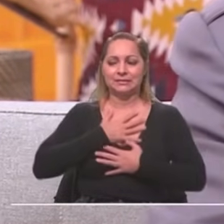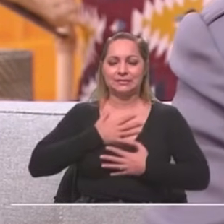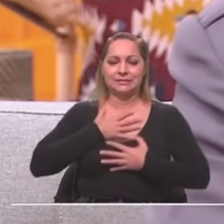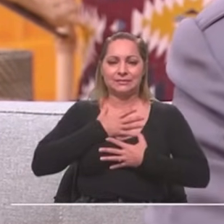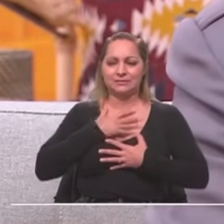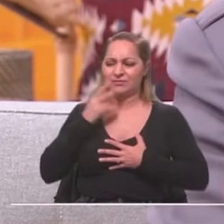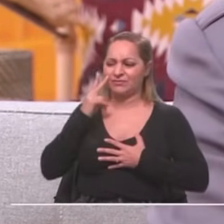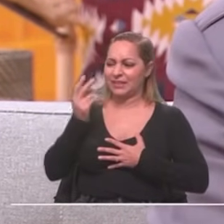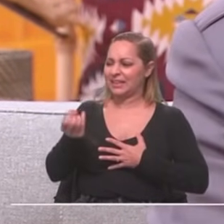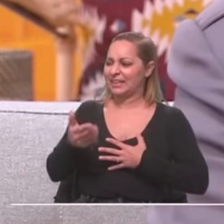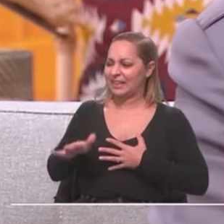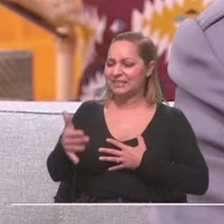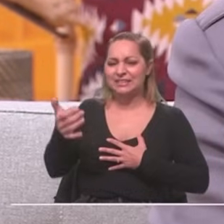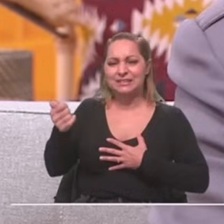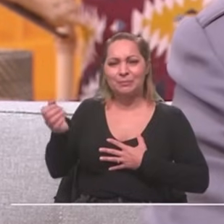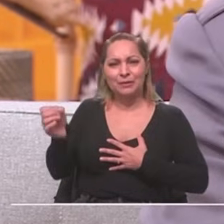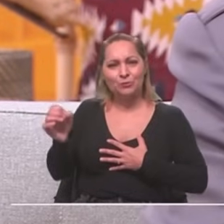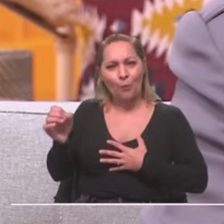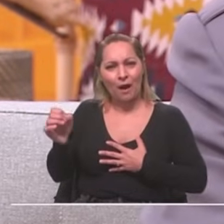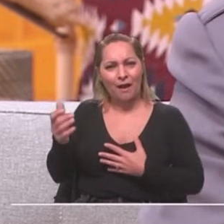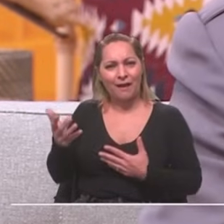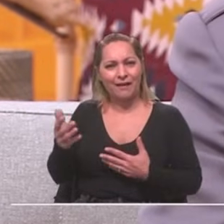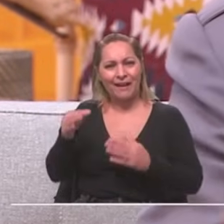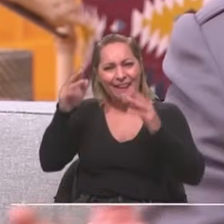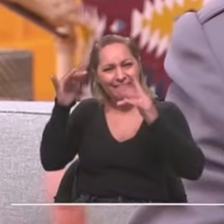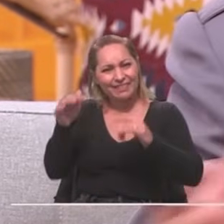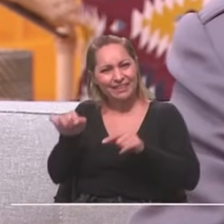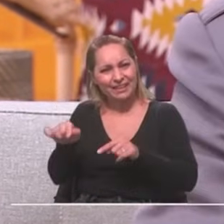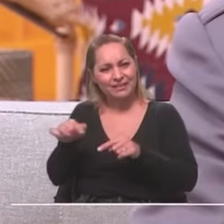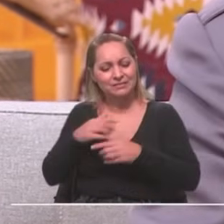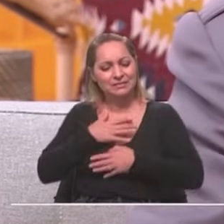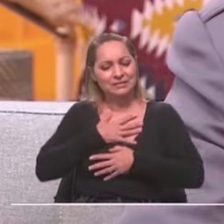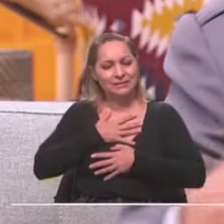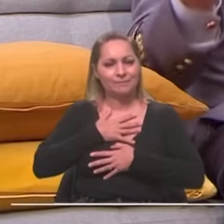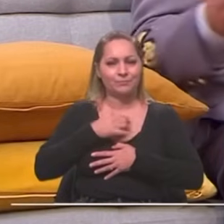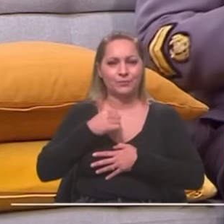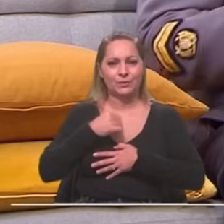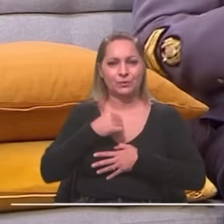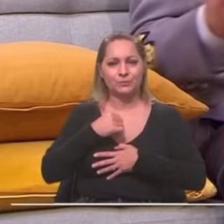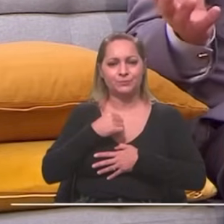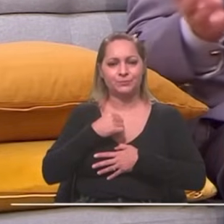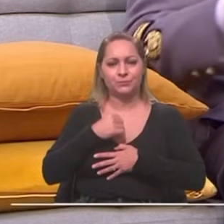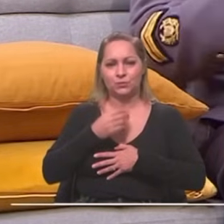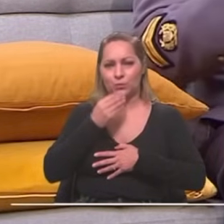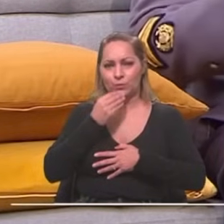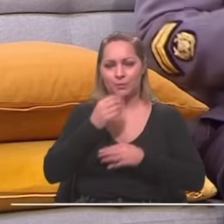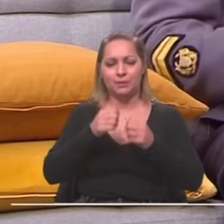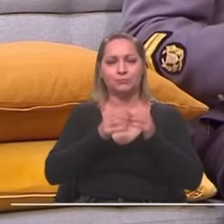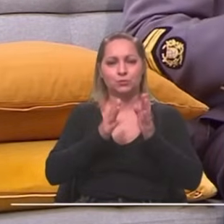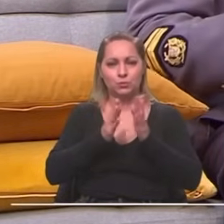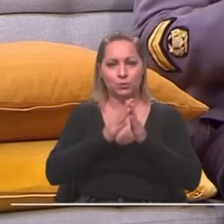olhar para as crianças e vê-las assim. Portanto, nós recolhemos todos os alimentos que lá tínhamos